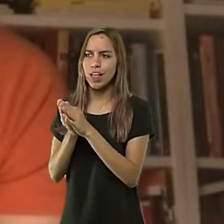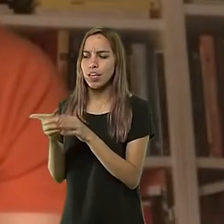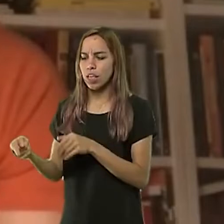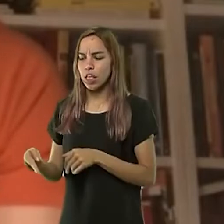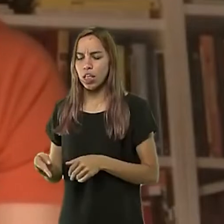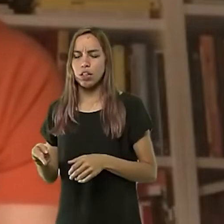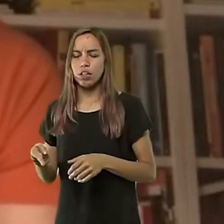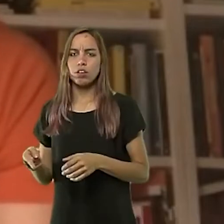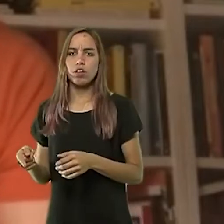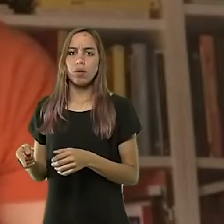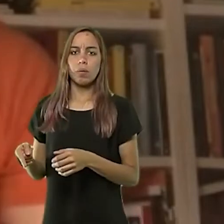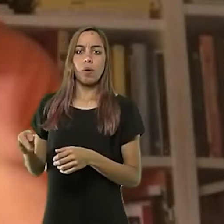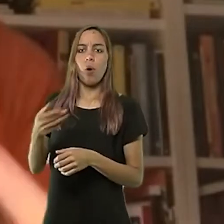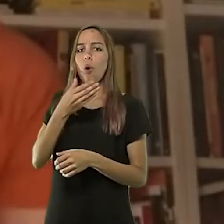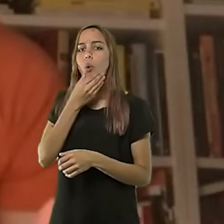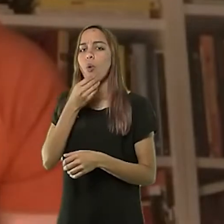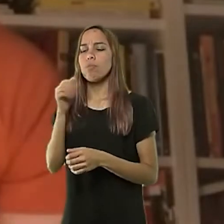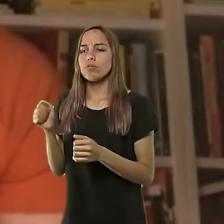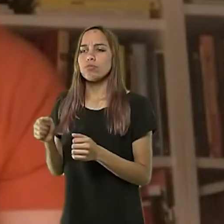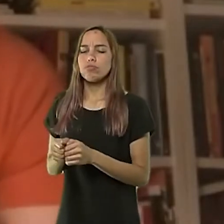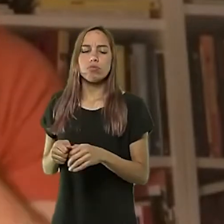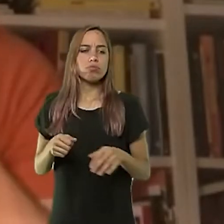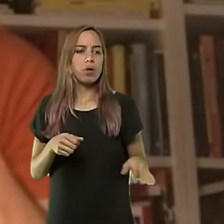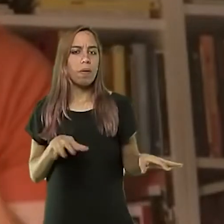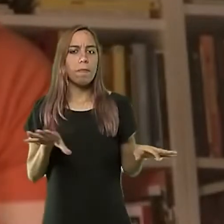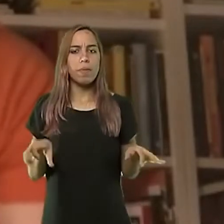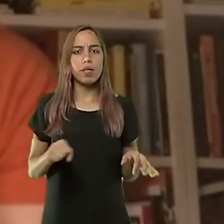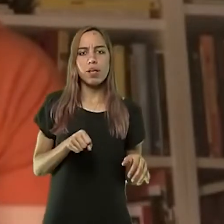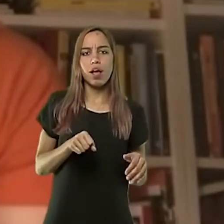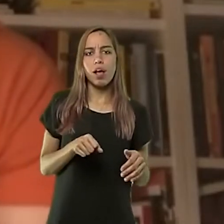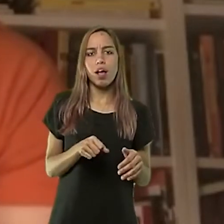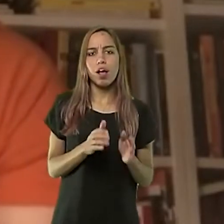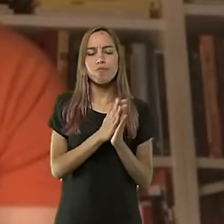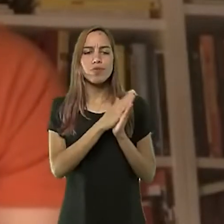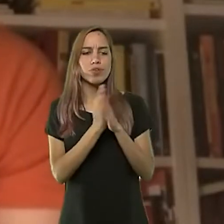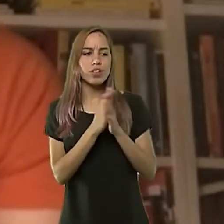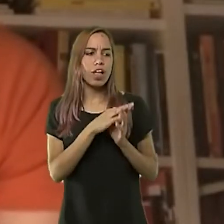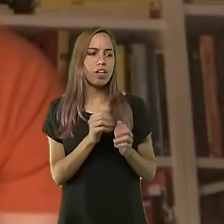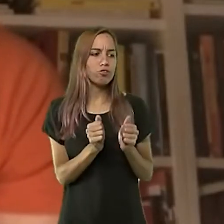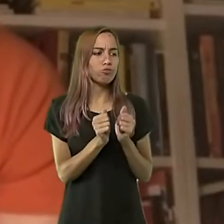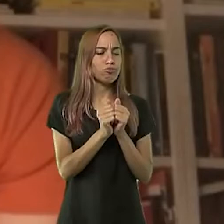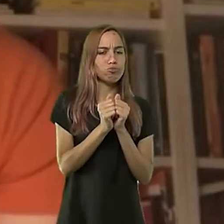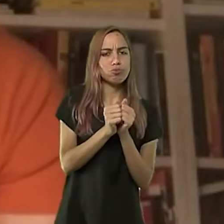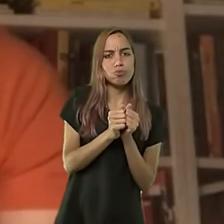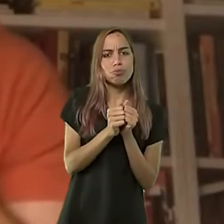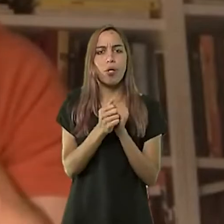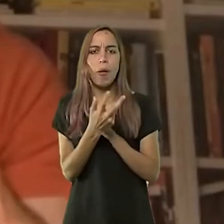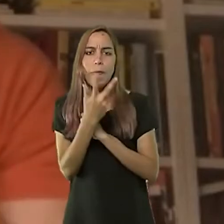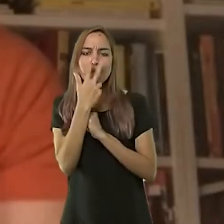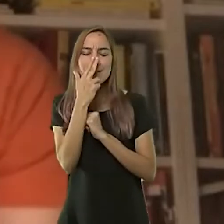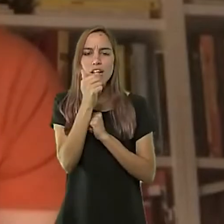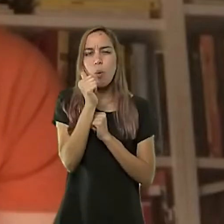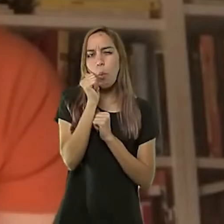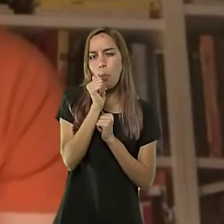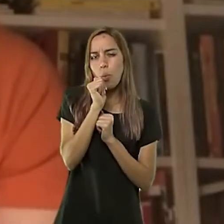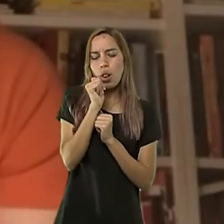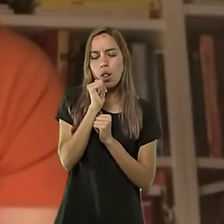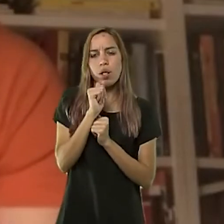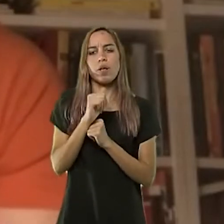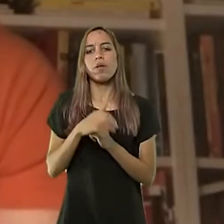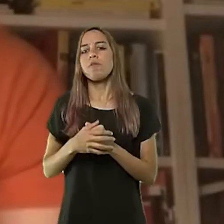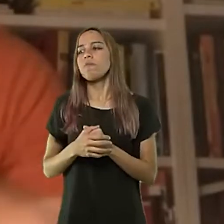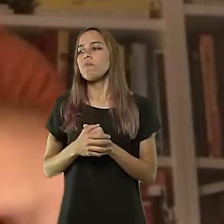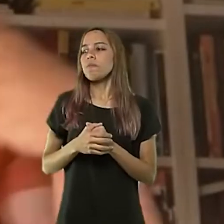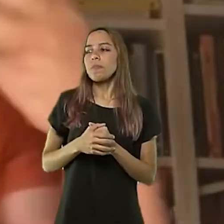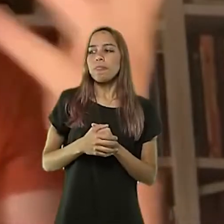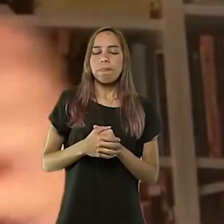de um ano, em que passeava com ela, importava vestidos de Paris para a vestir, perfumes e